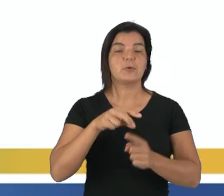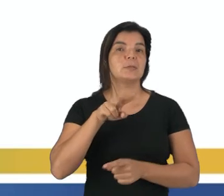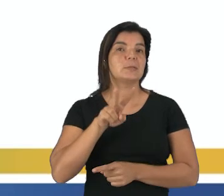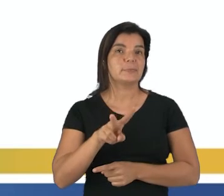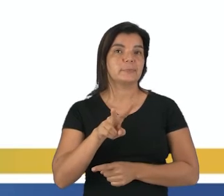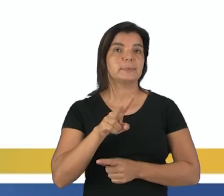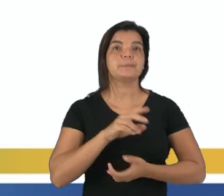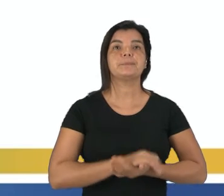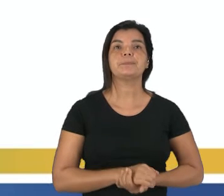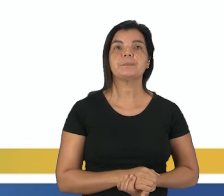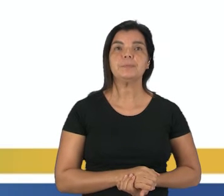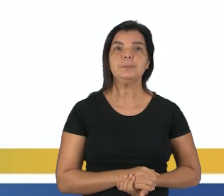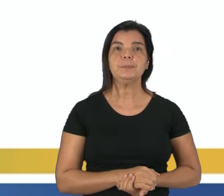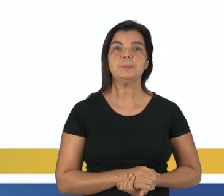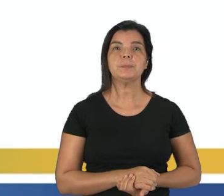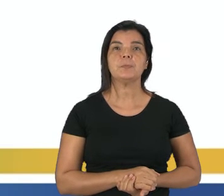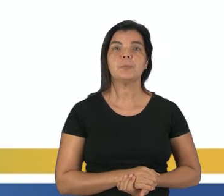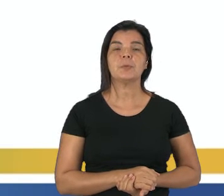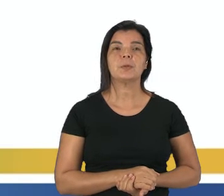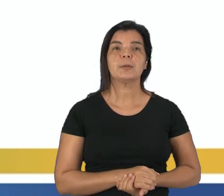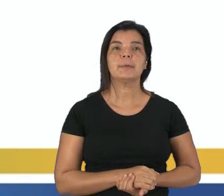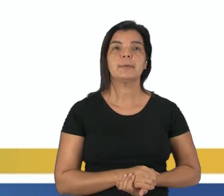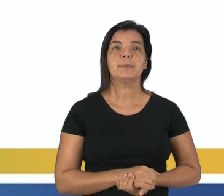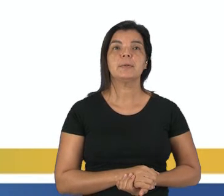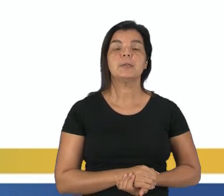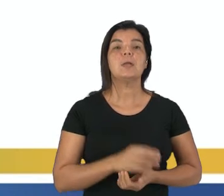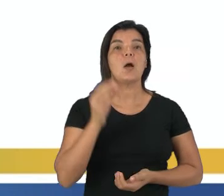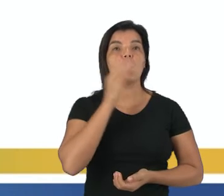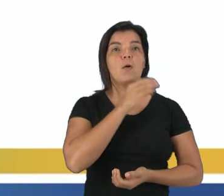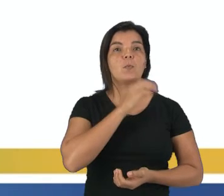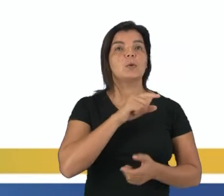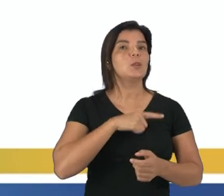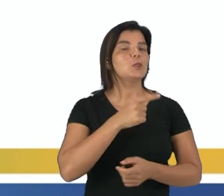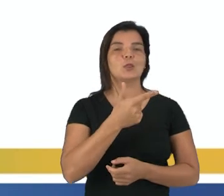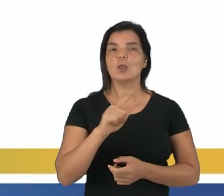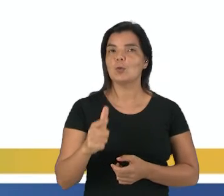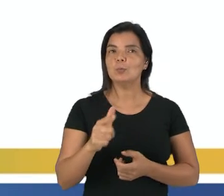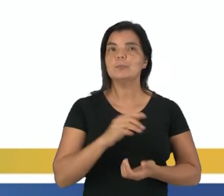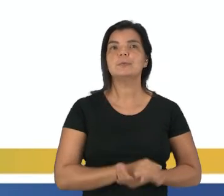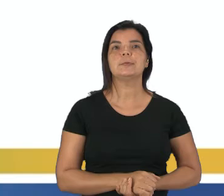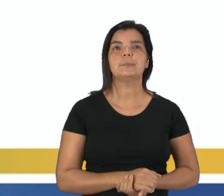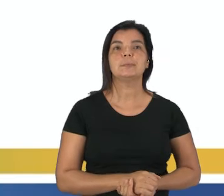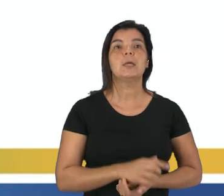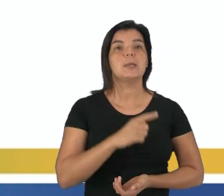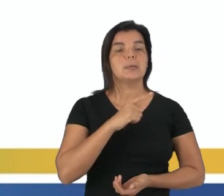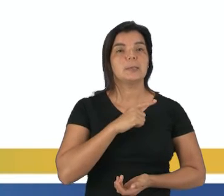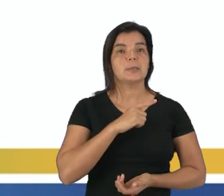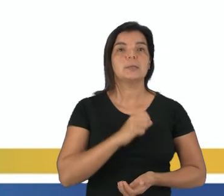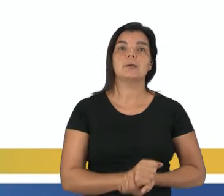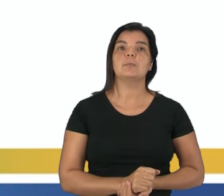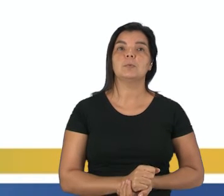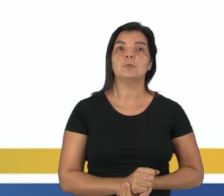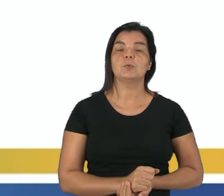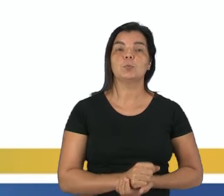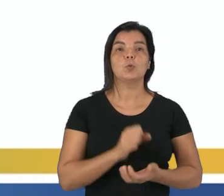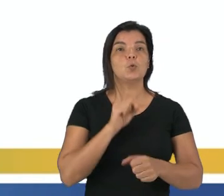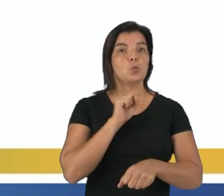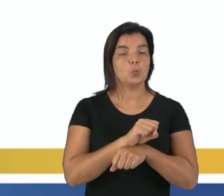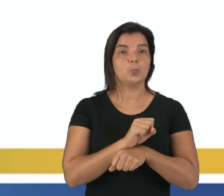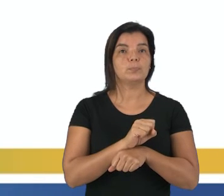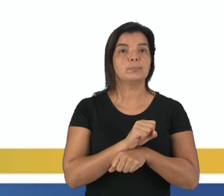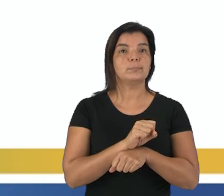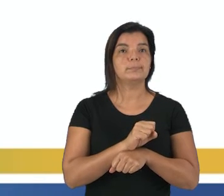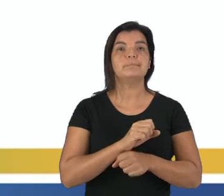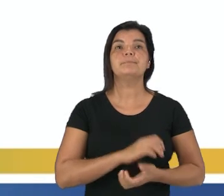ali no exercício, né? 0,5 kg, né? Meio quilo, e a velocidade nós não temos. Nós temos ali que ele saiu do